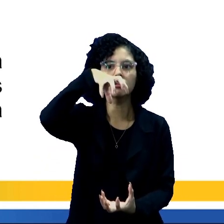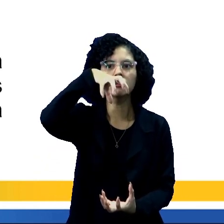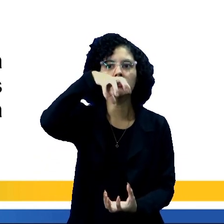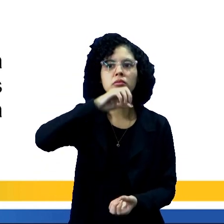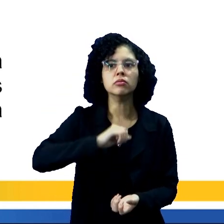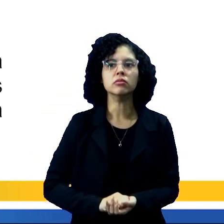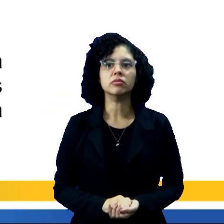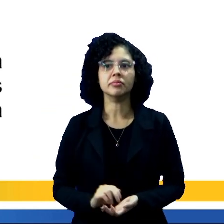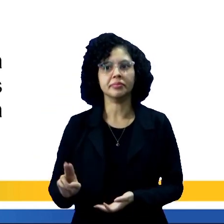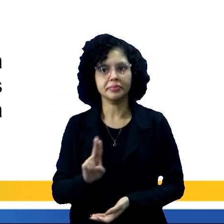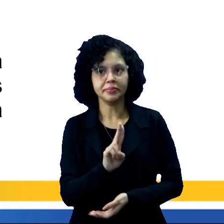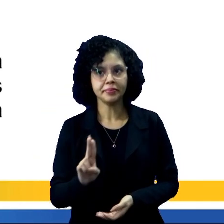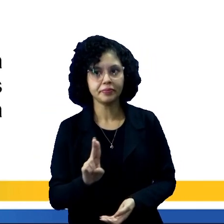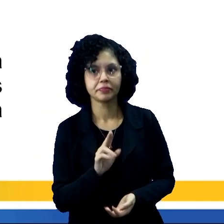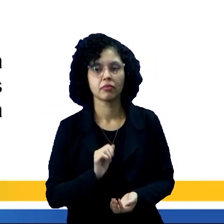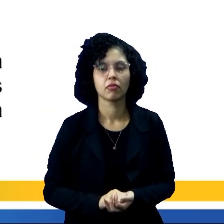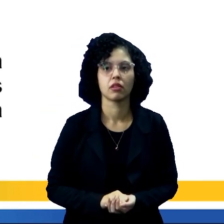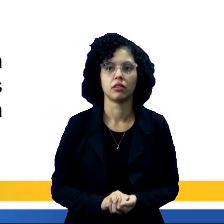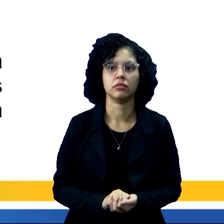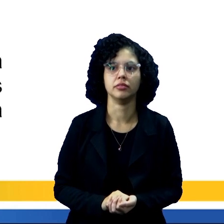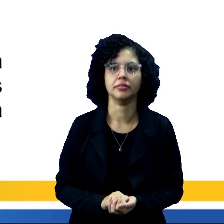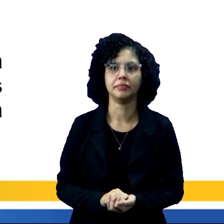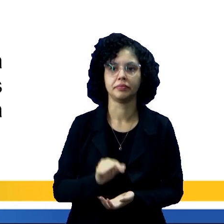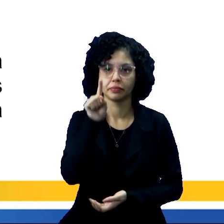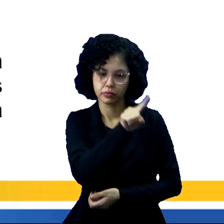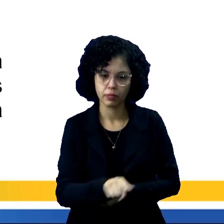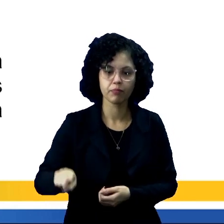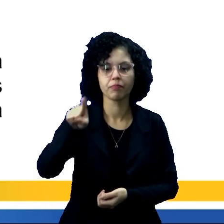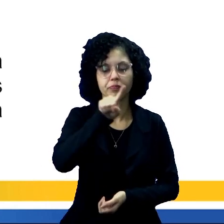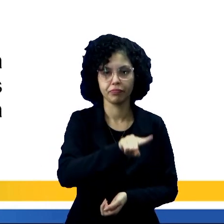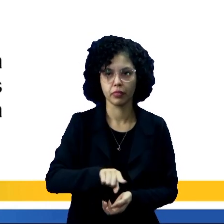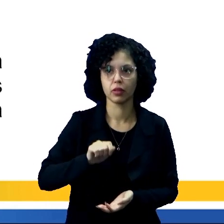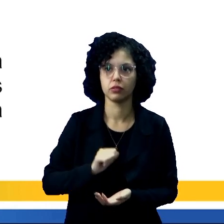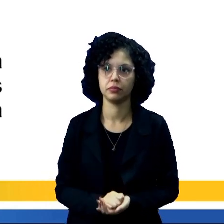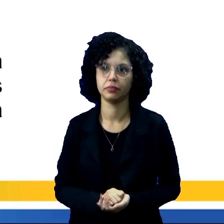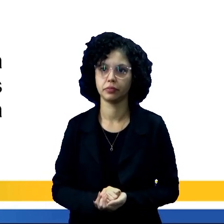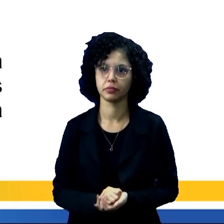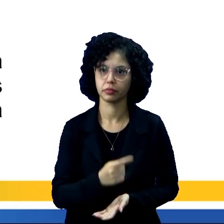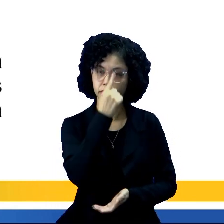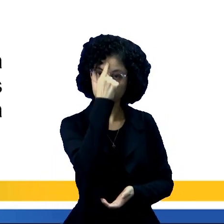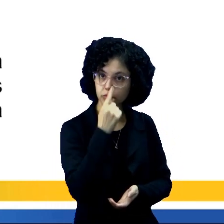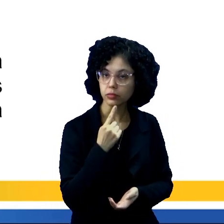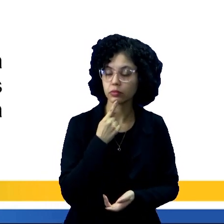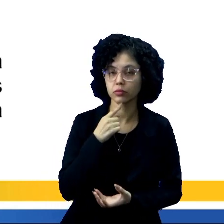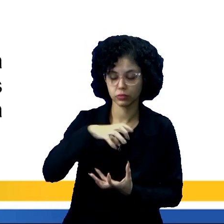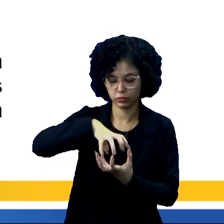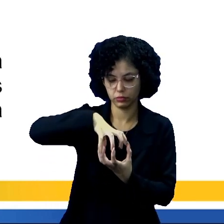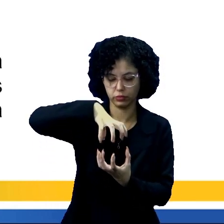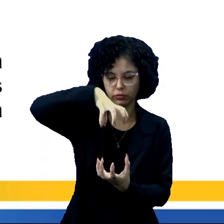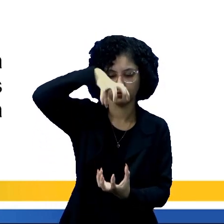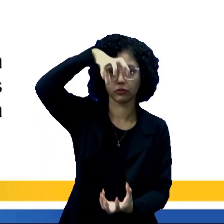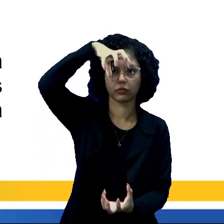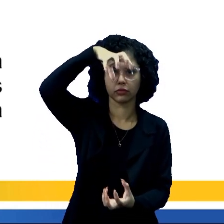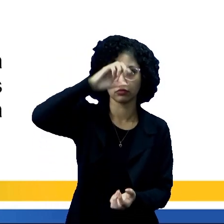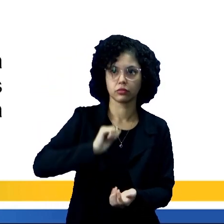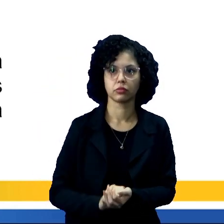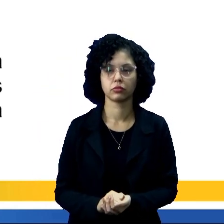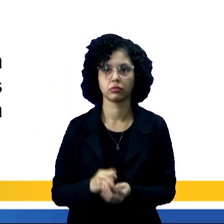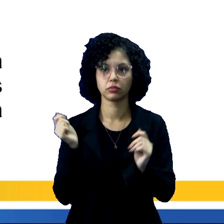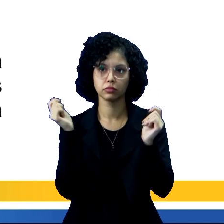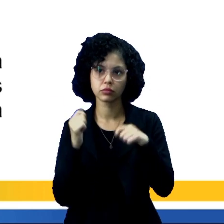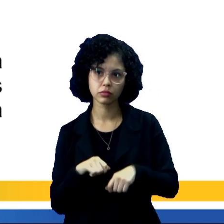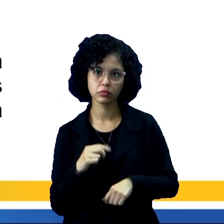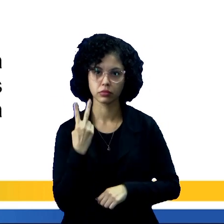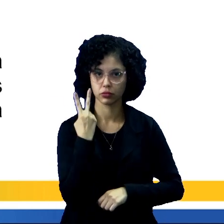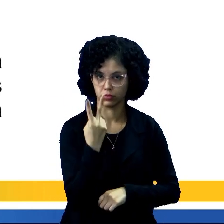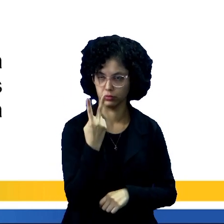Cilindro, né? O cilindro também é chamado de cilindro circular. É uma figura geométrica que